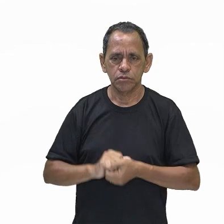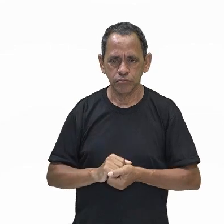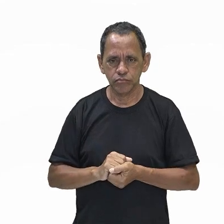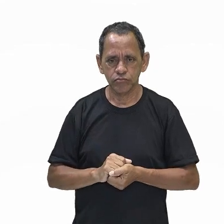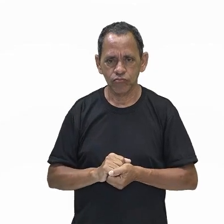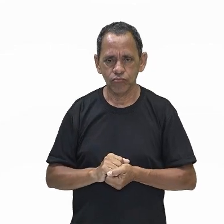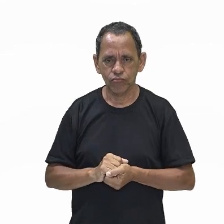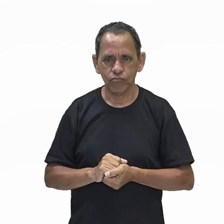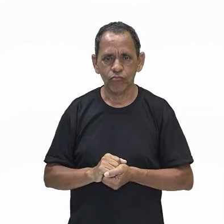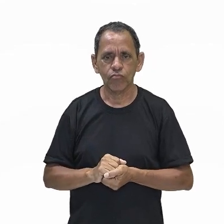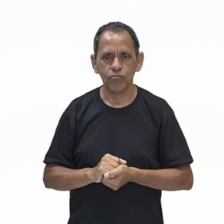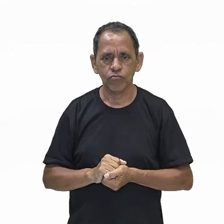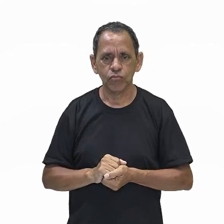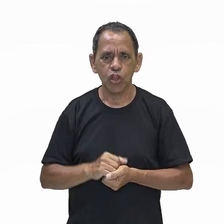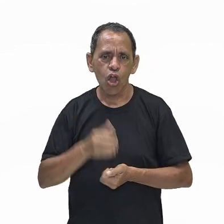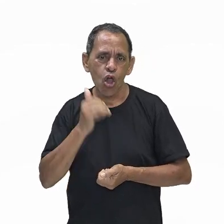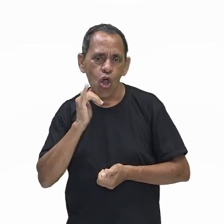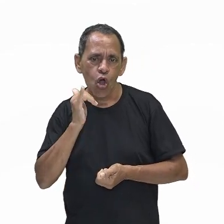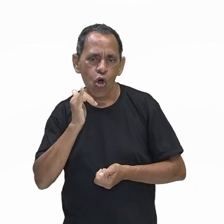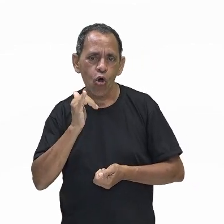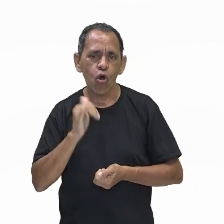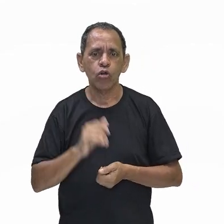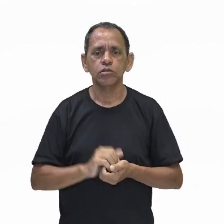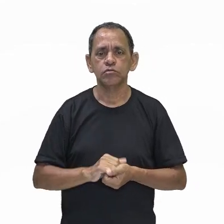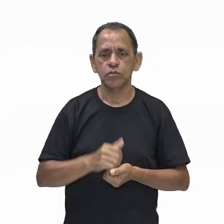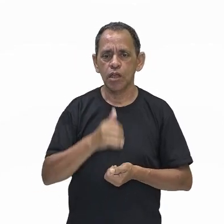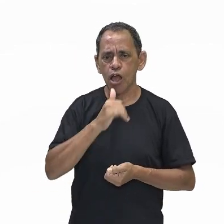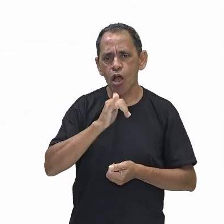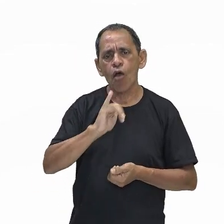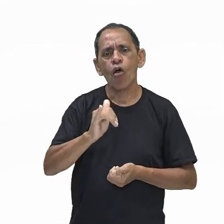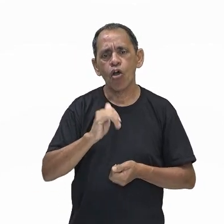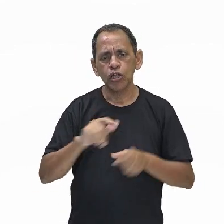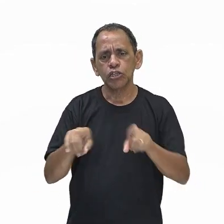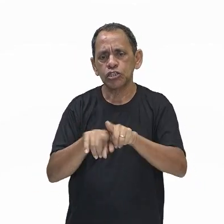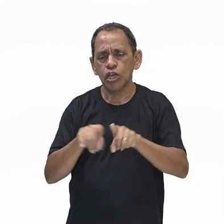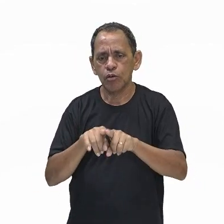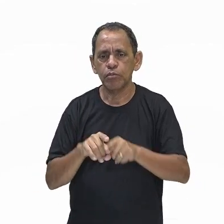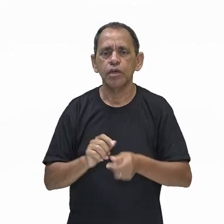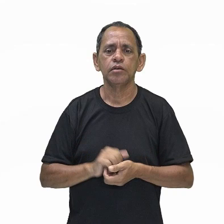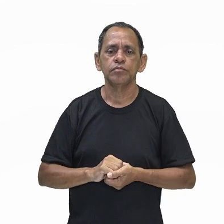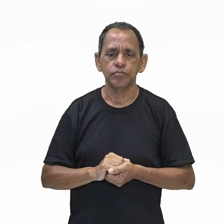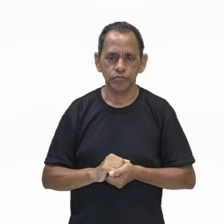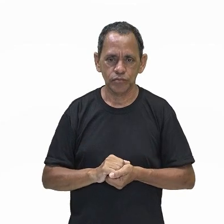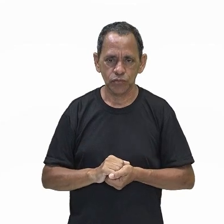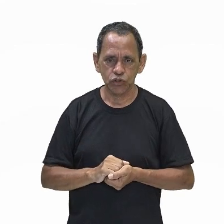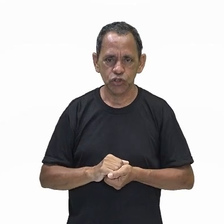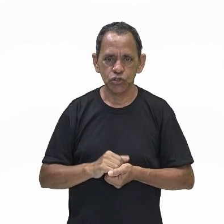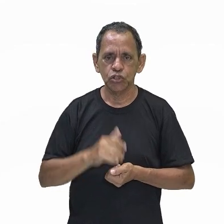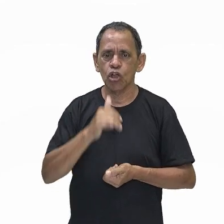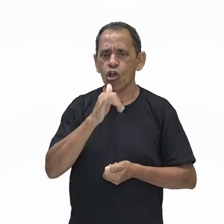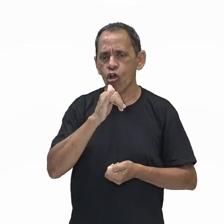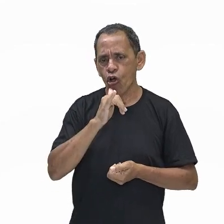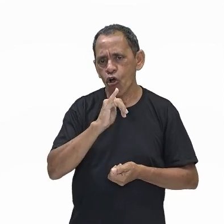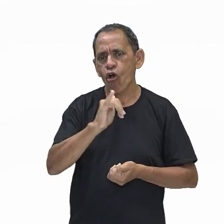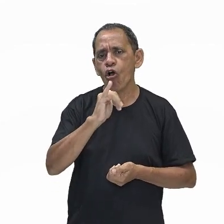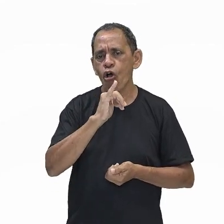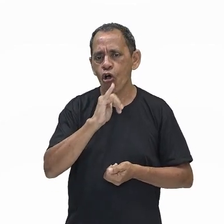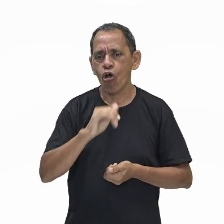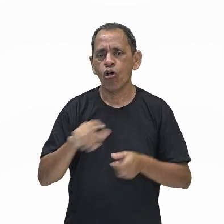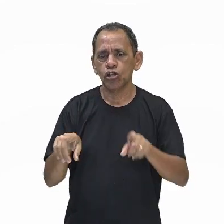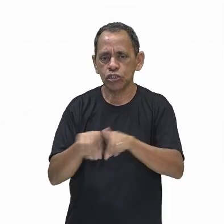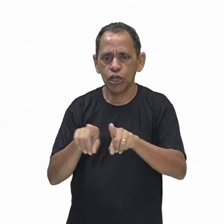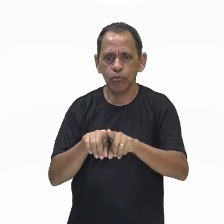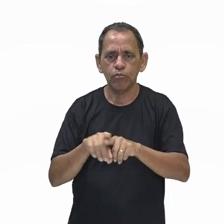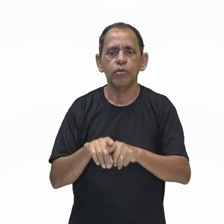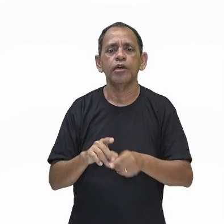Clandestina, 1971, que também são contos e crônicas, tá? Água Viva, 1973, que